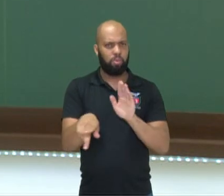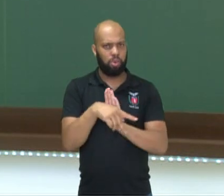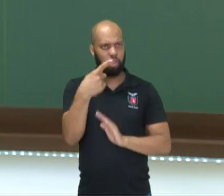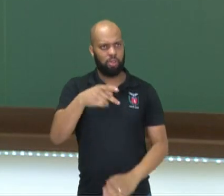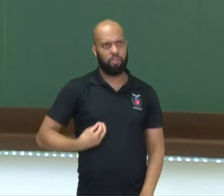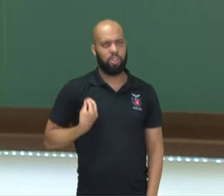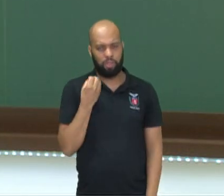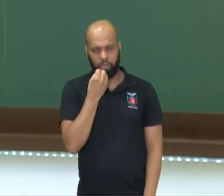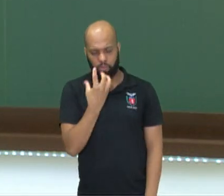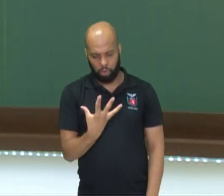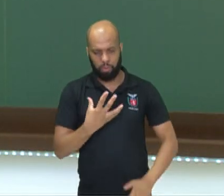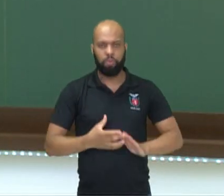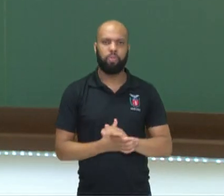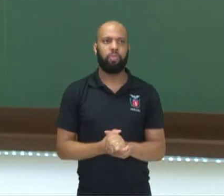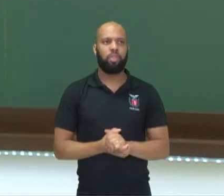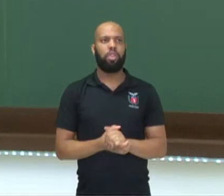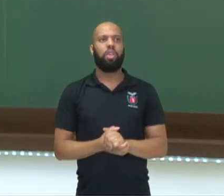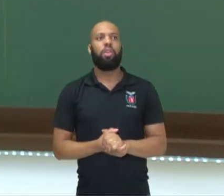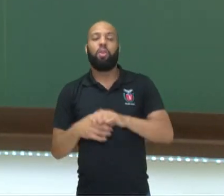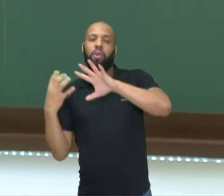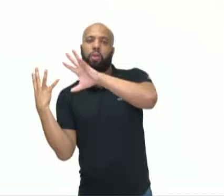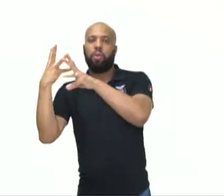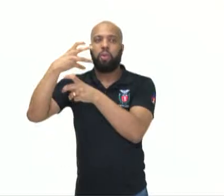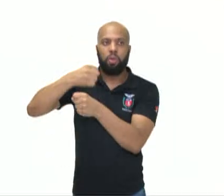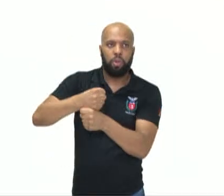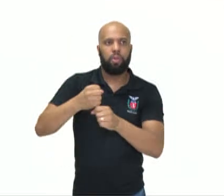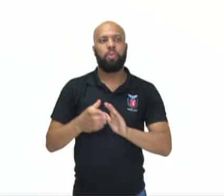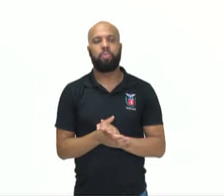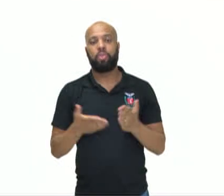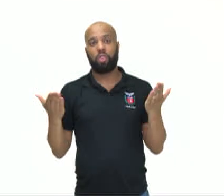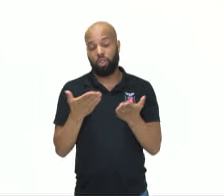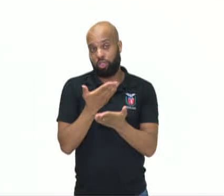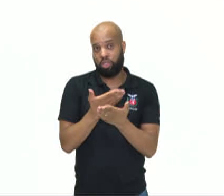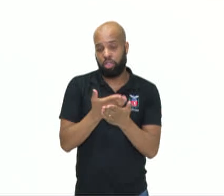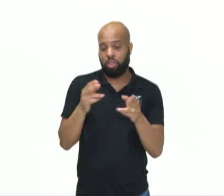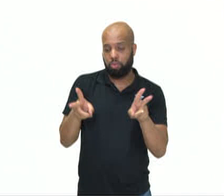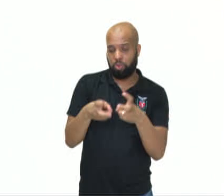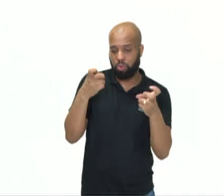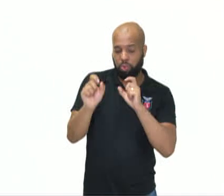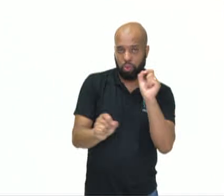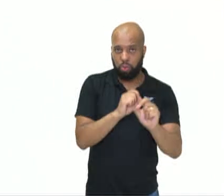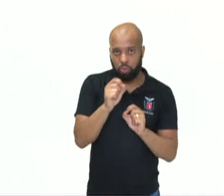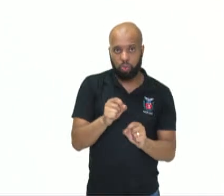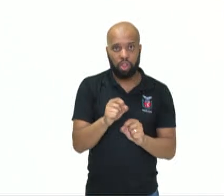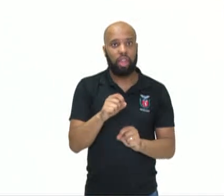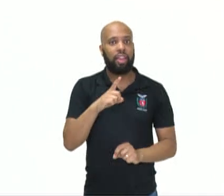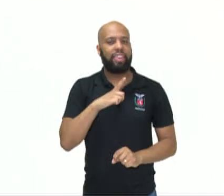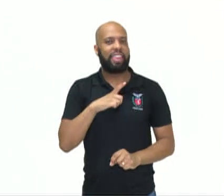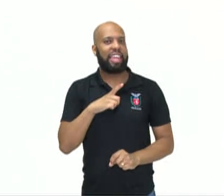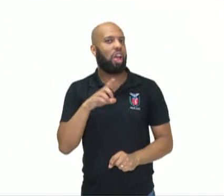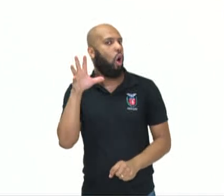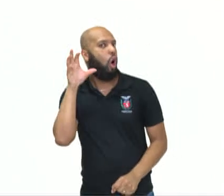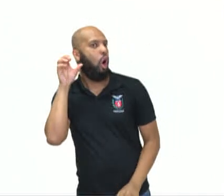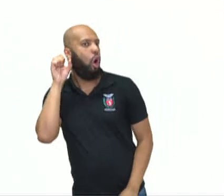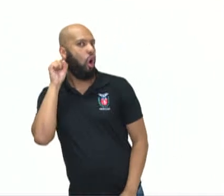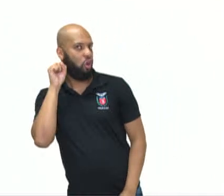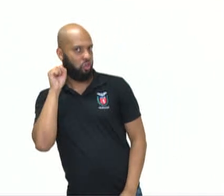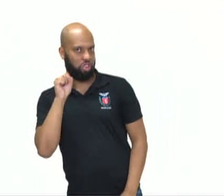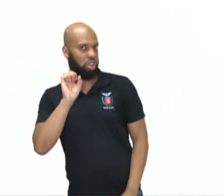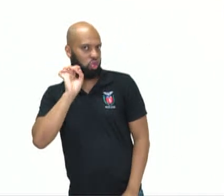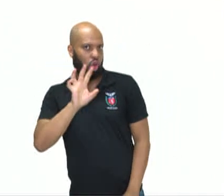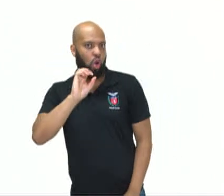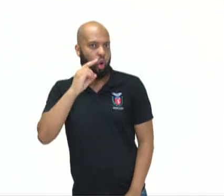sua casa. A revisão de hoje. Então, nessa aula percebemos que ouvir e escutar são ações